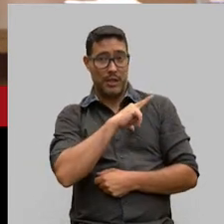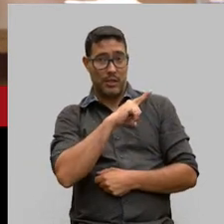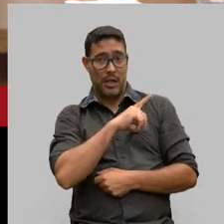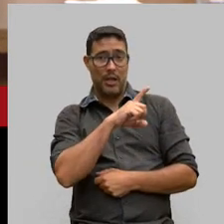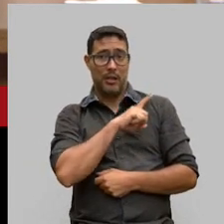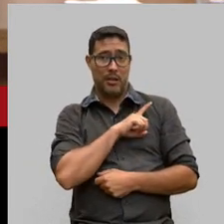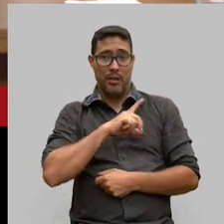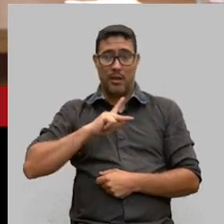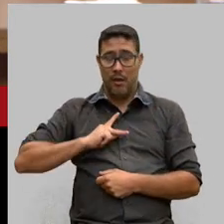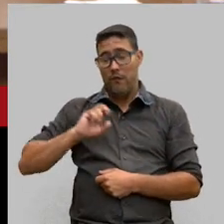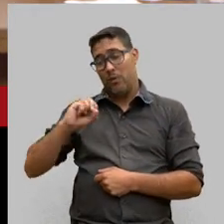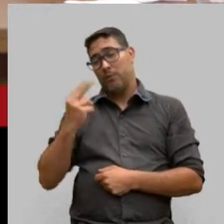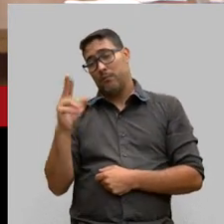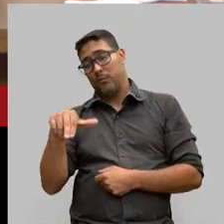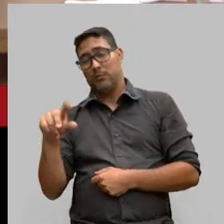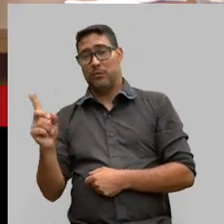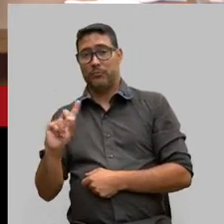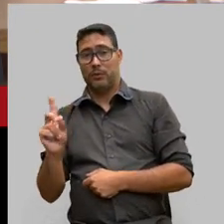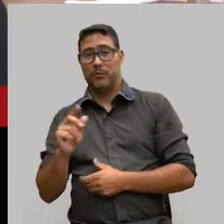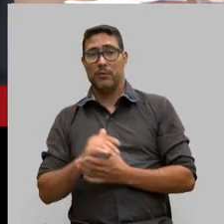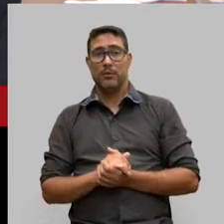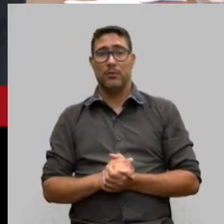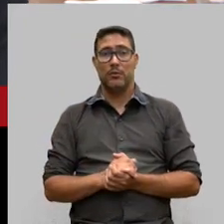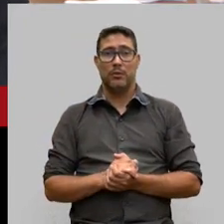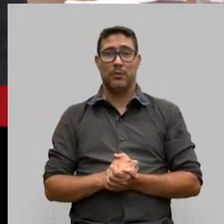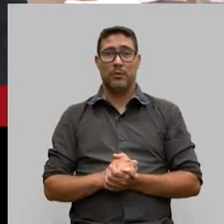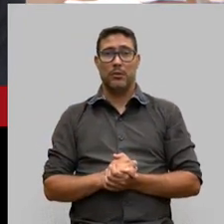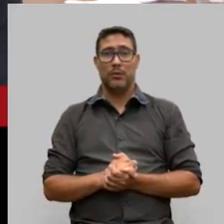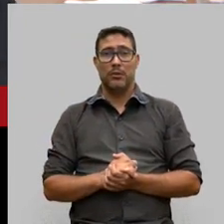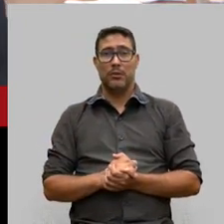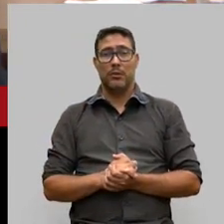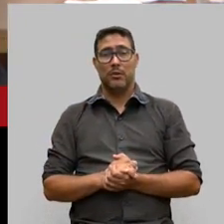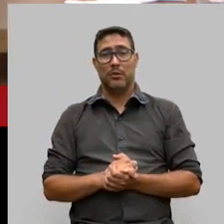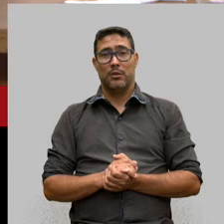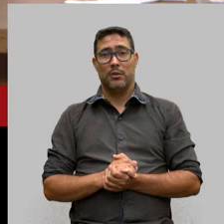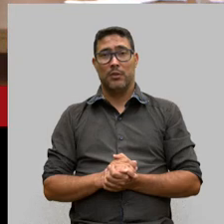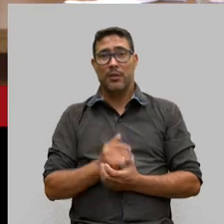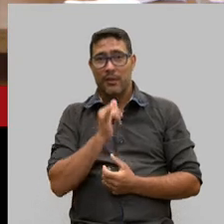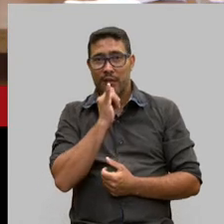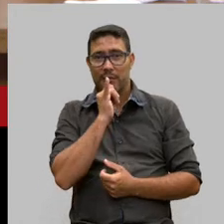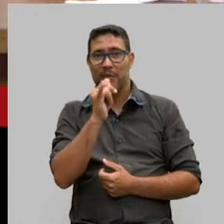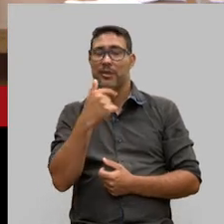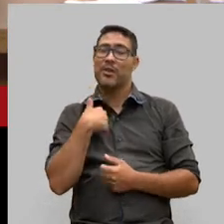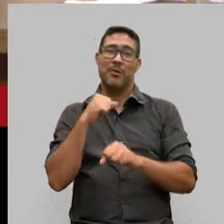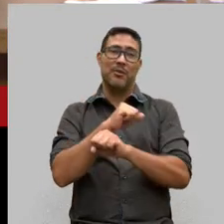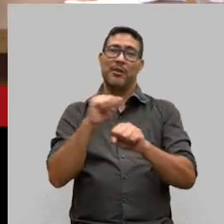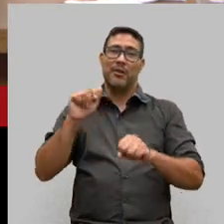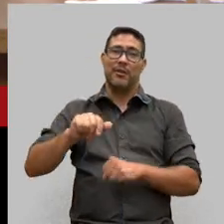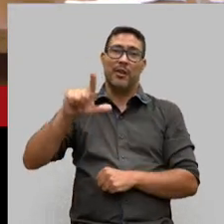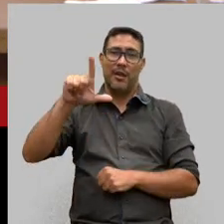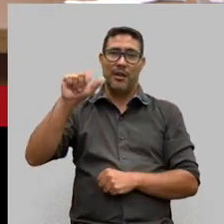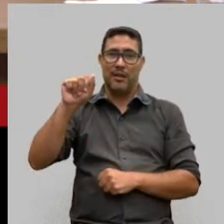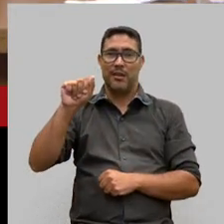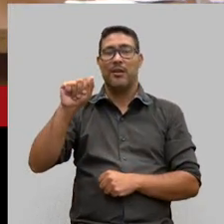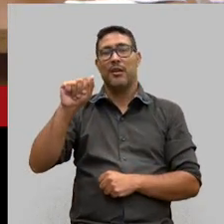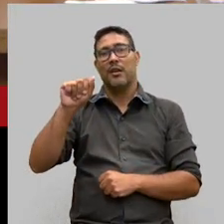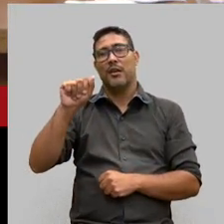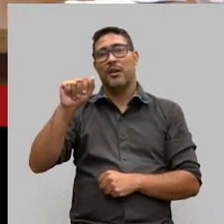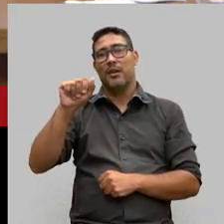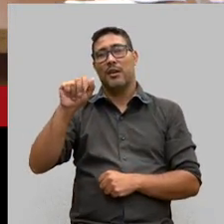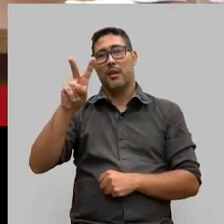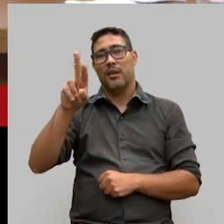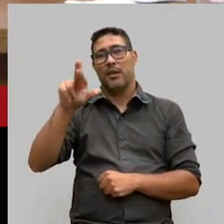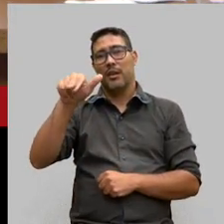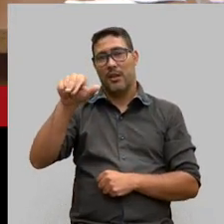instalada tá infelizmente não vou poder em Lavras porque estarei são em São Lourenço